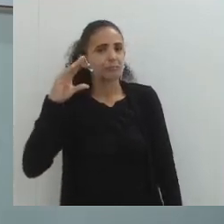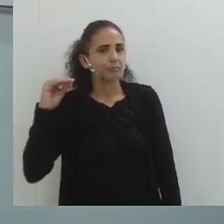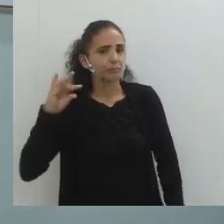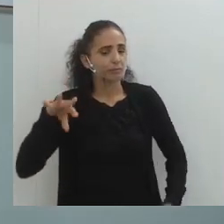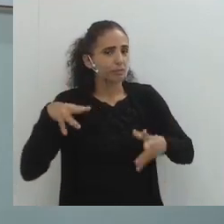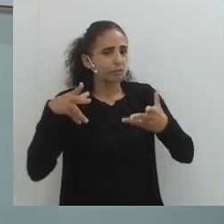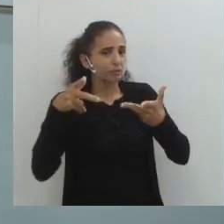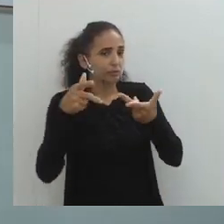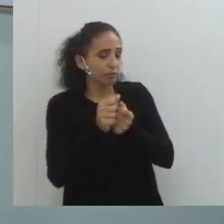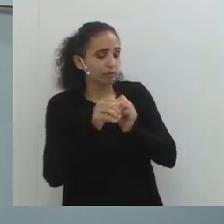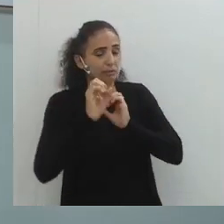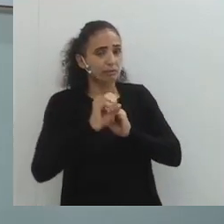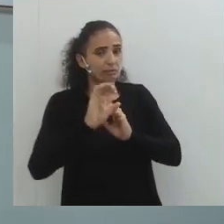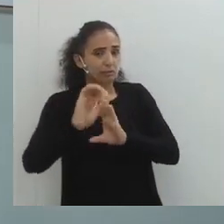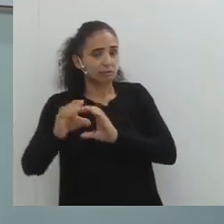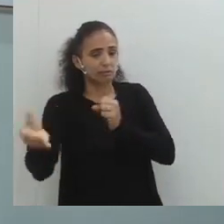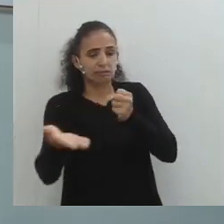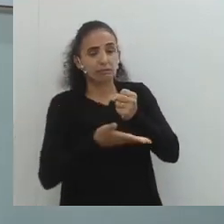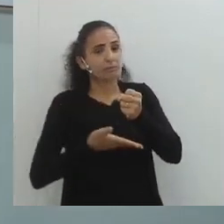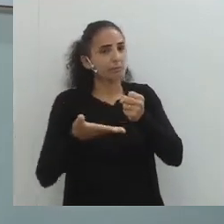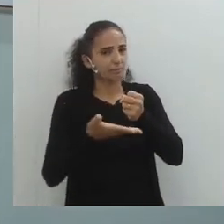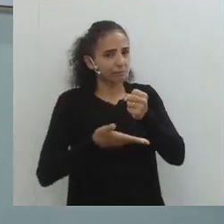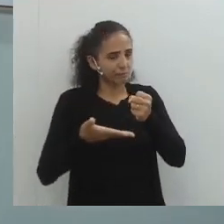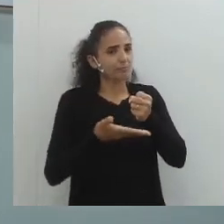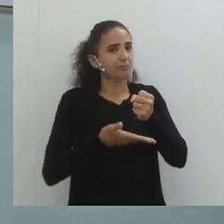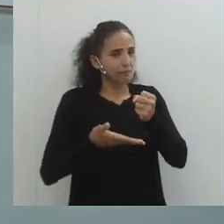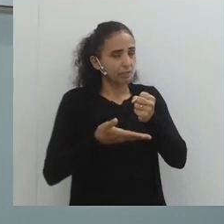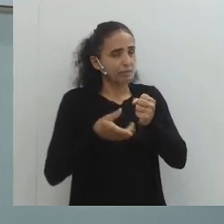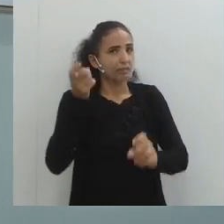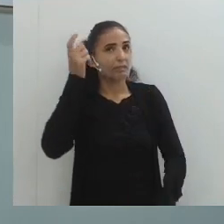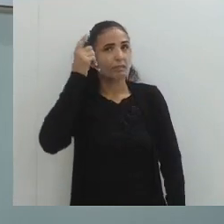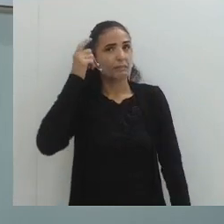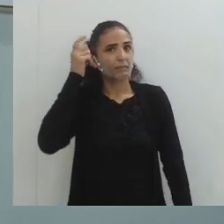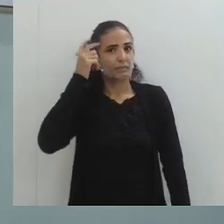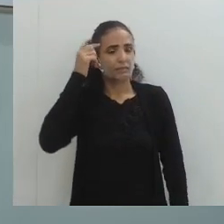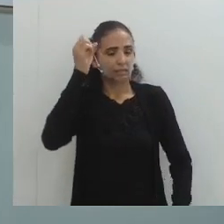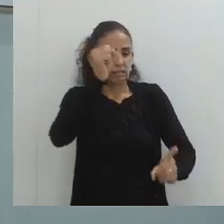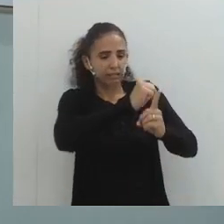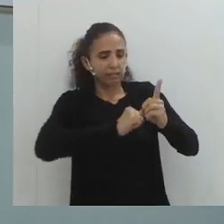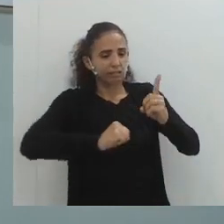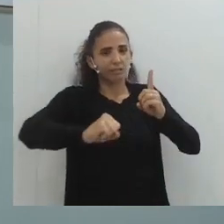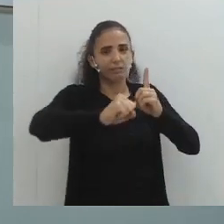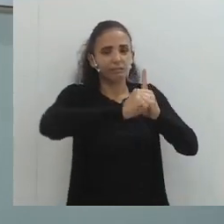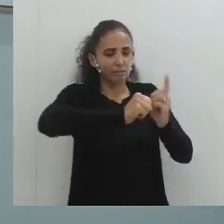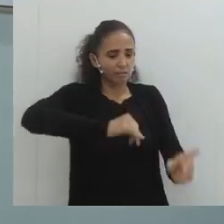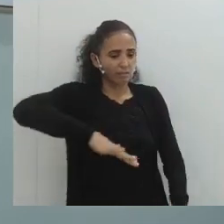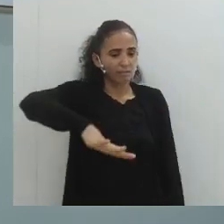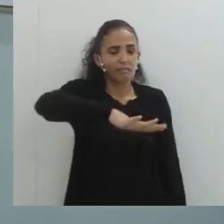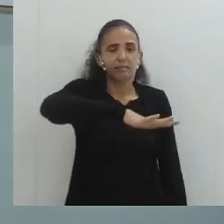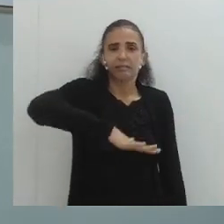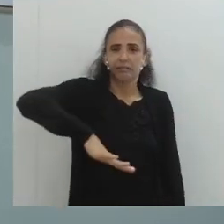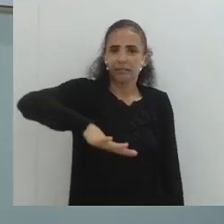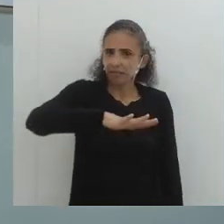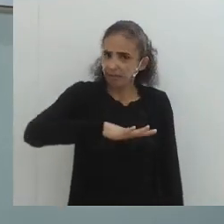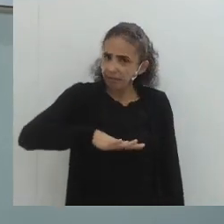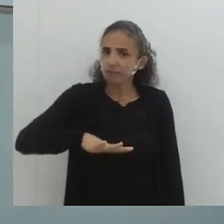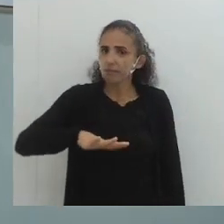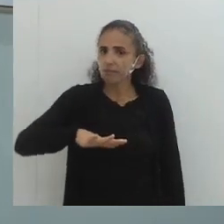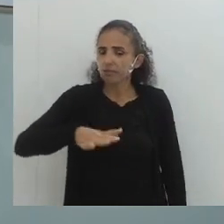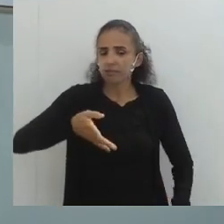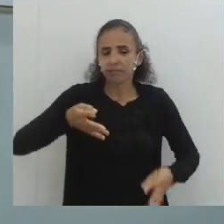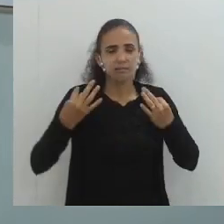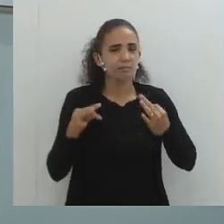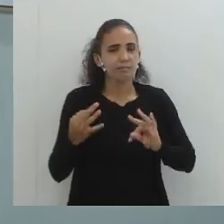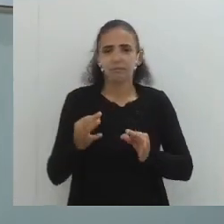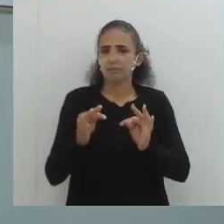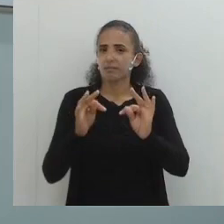toda a sua educação básica. Mas aí o social ele abrange outro campo, que é o campo virtual. Não